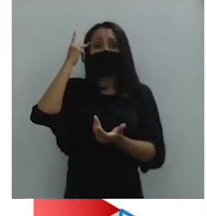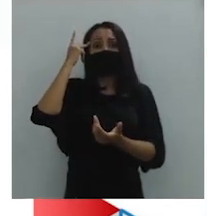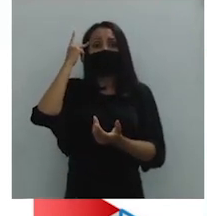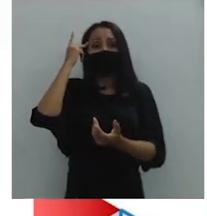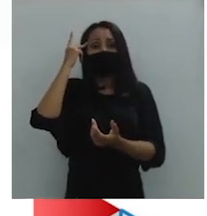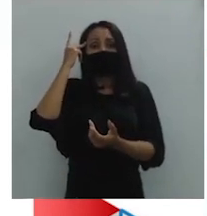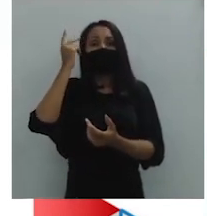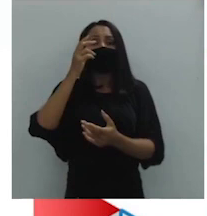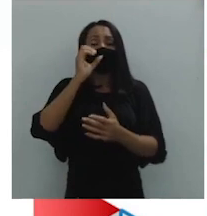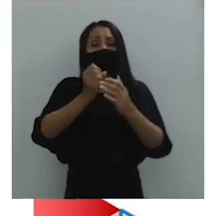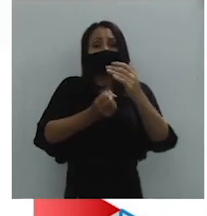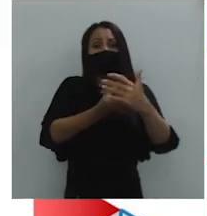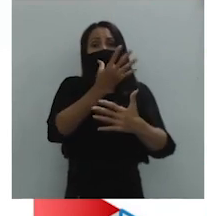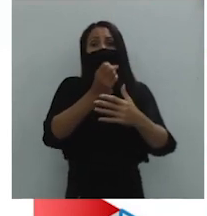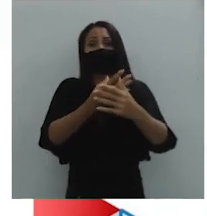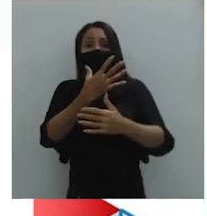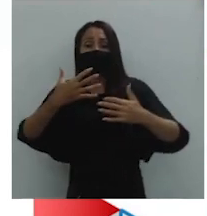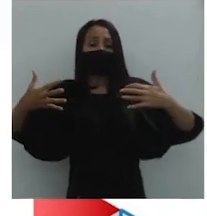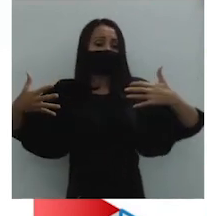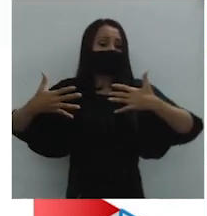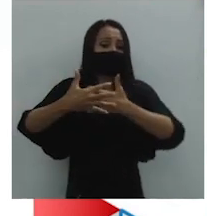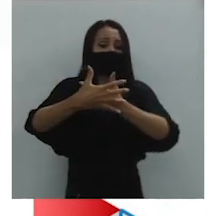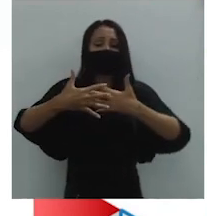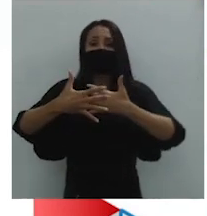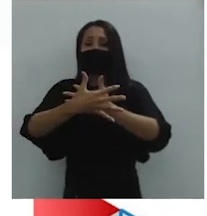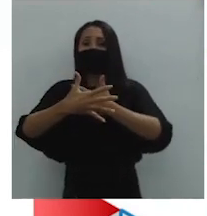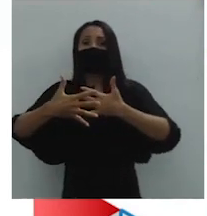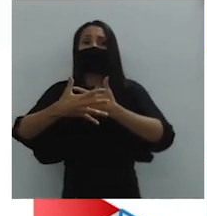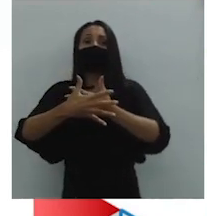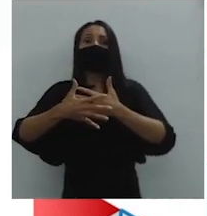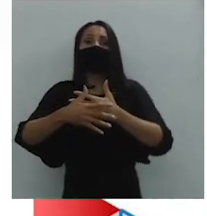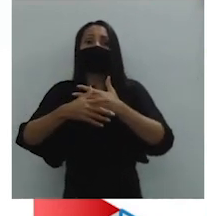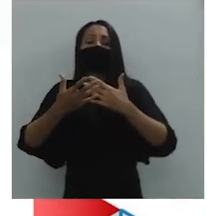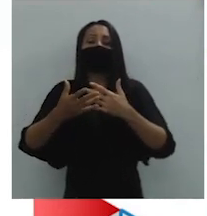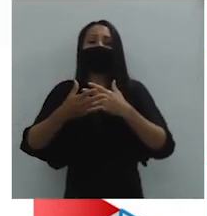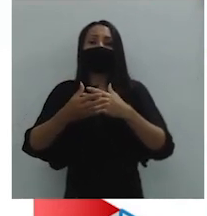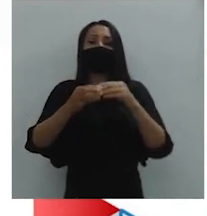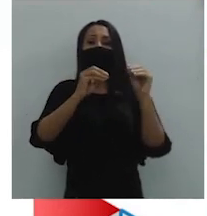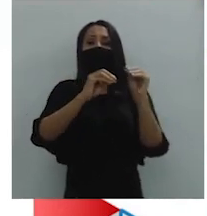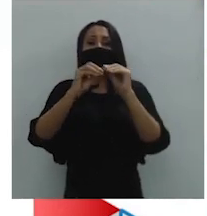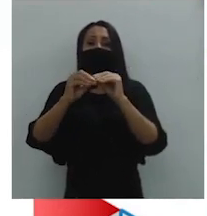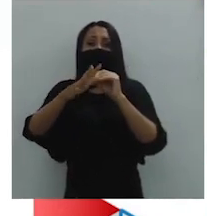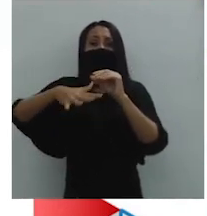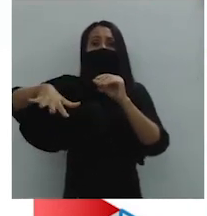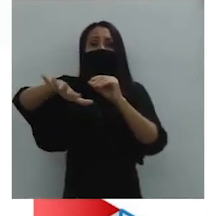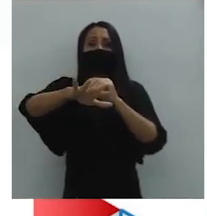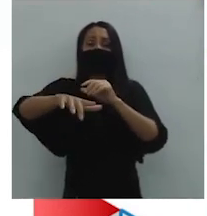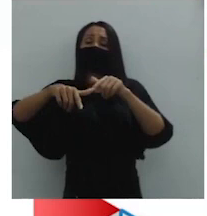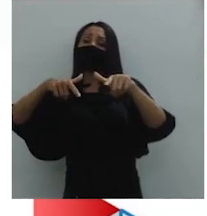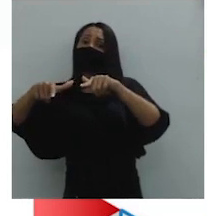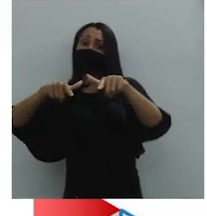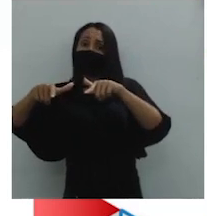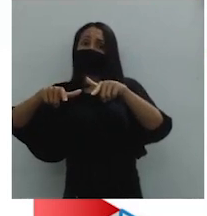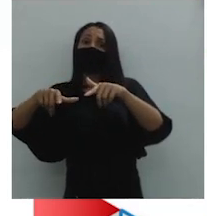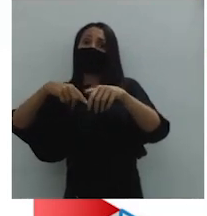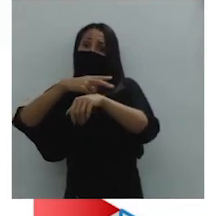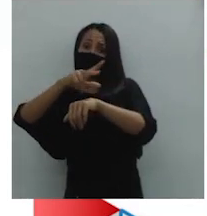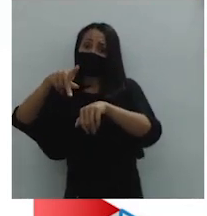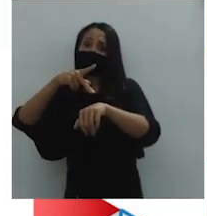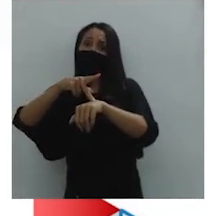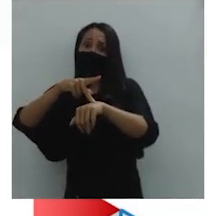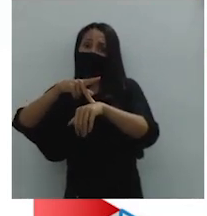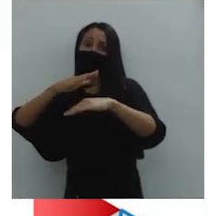será fruto do grande fluxo migratório em direção às áreas de maior oferta de emprego do país.